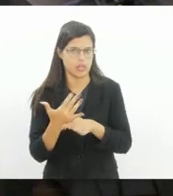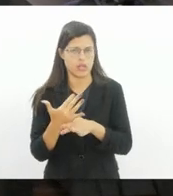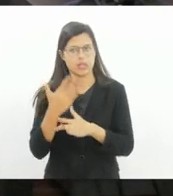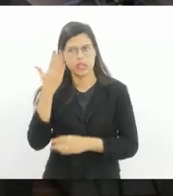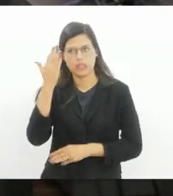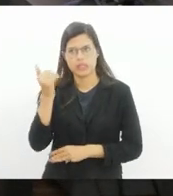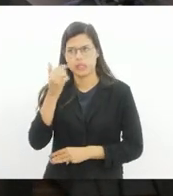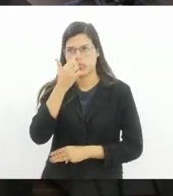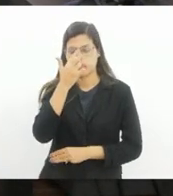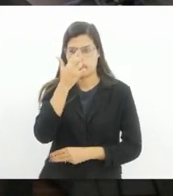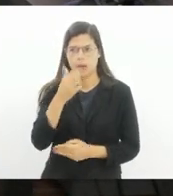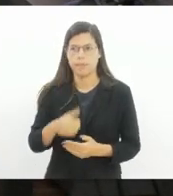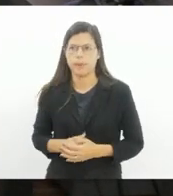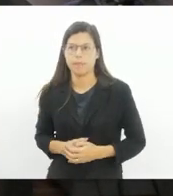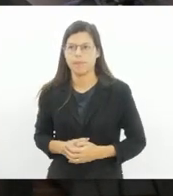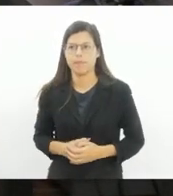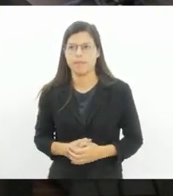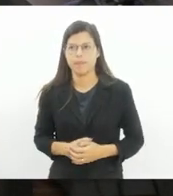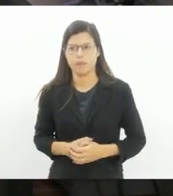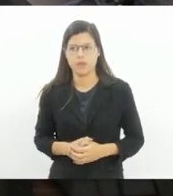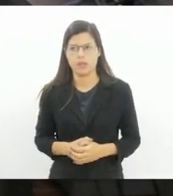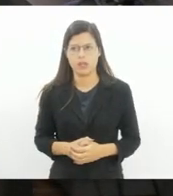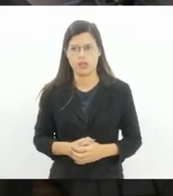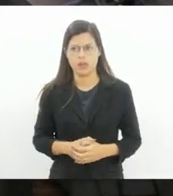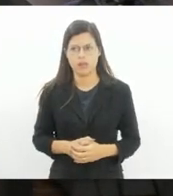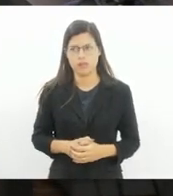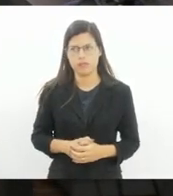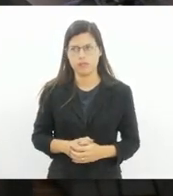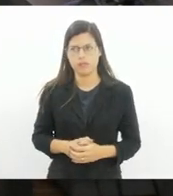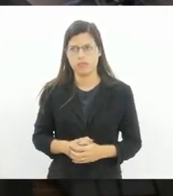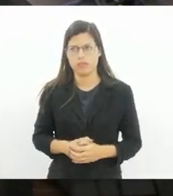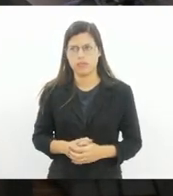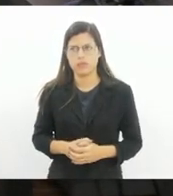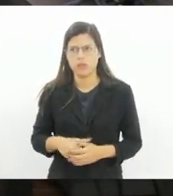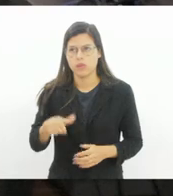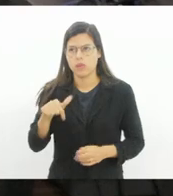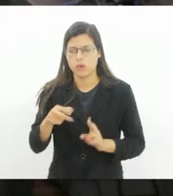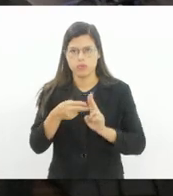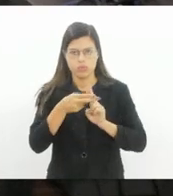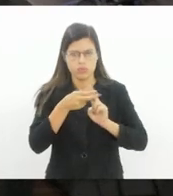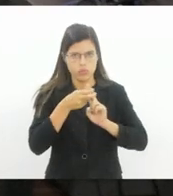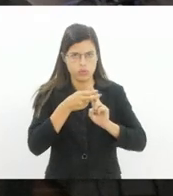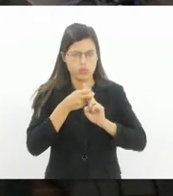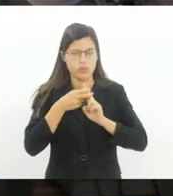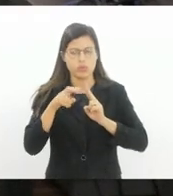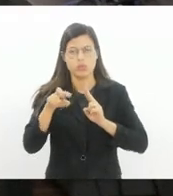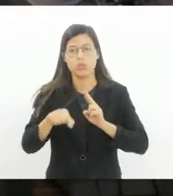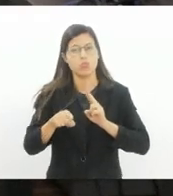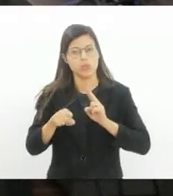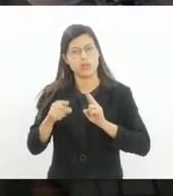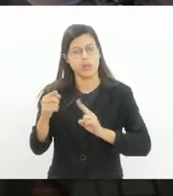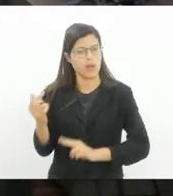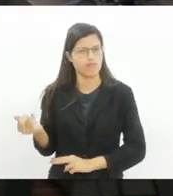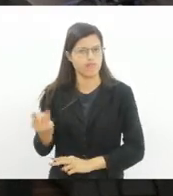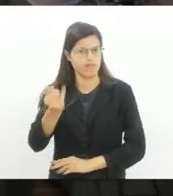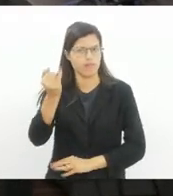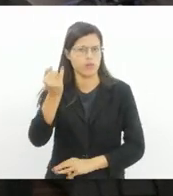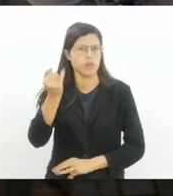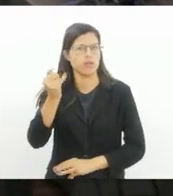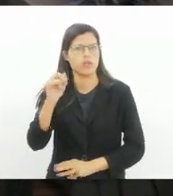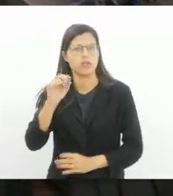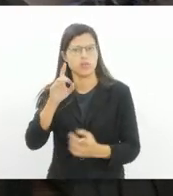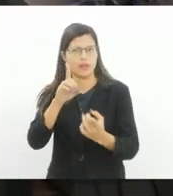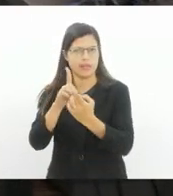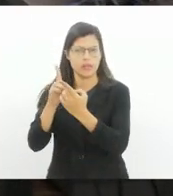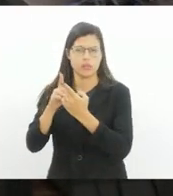enfim, né? Enfim, que quanto o SUS é essa rede fundamental também no atendimento às